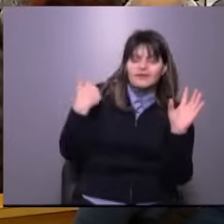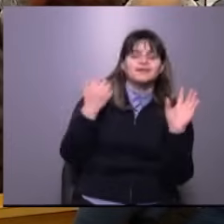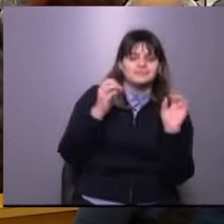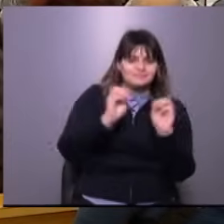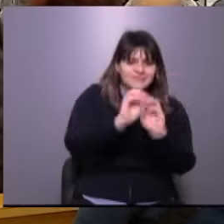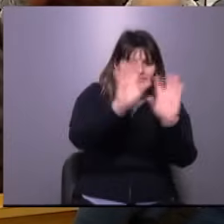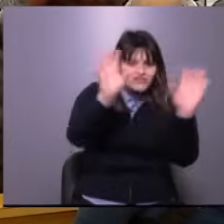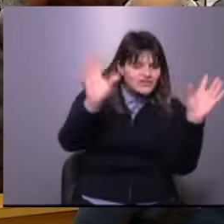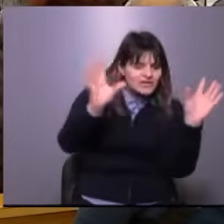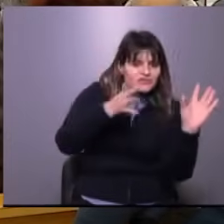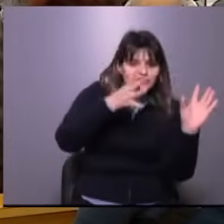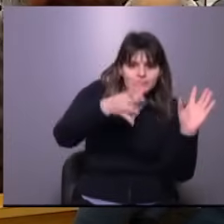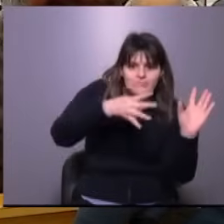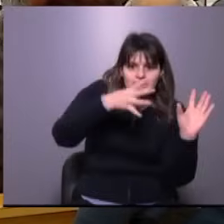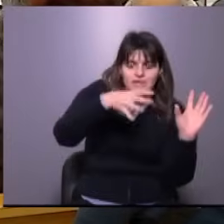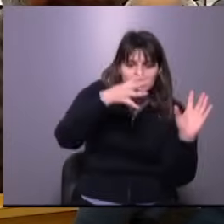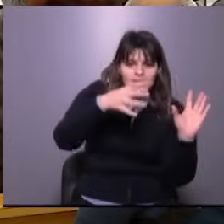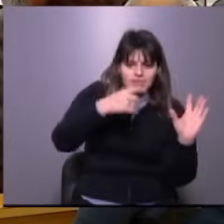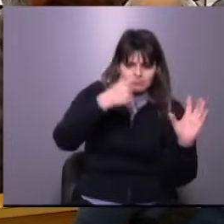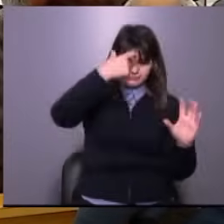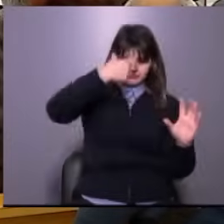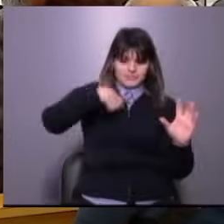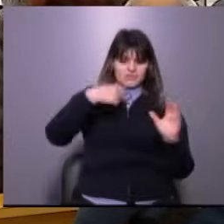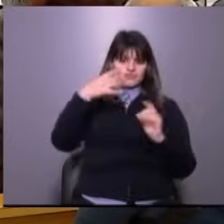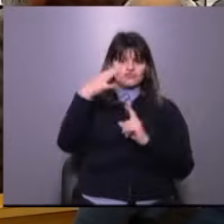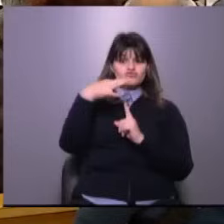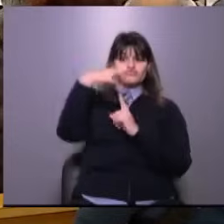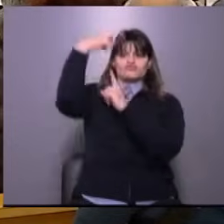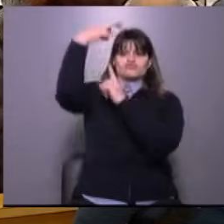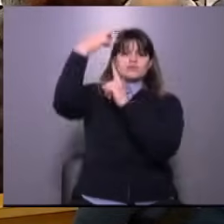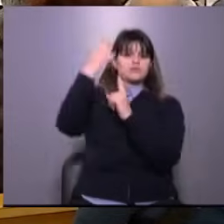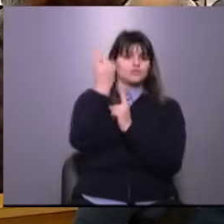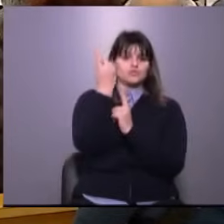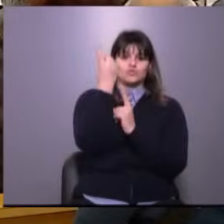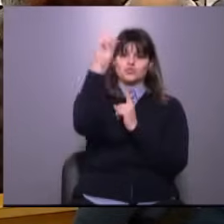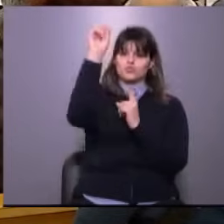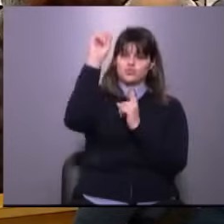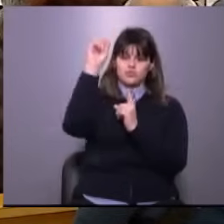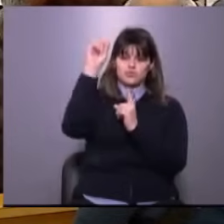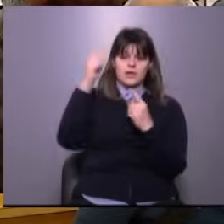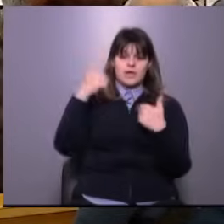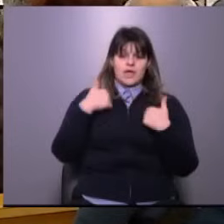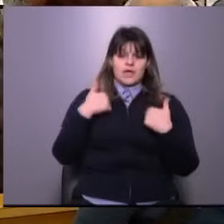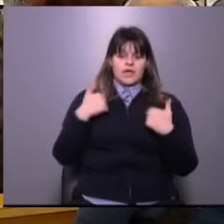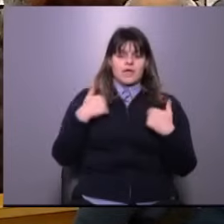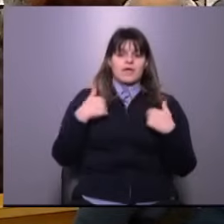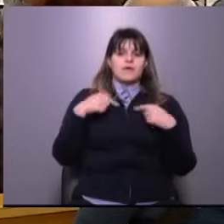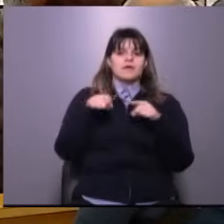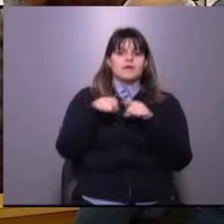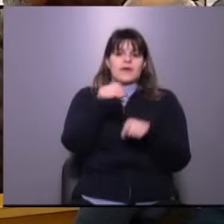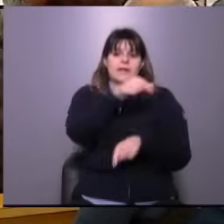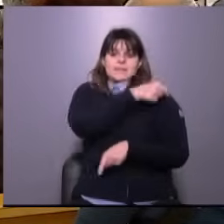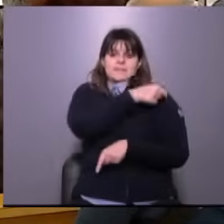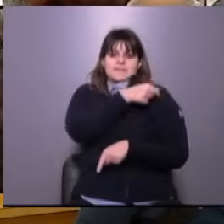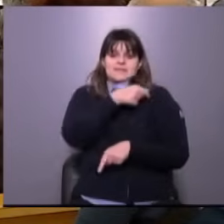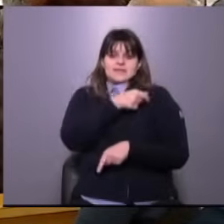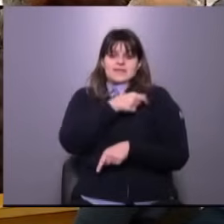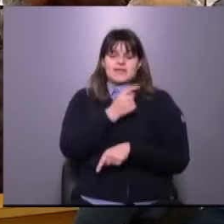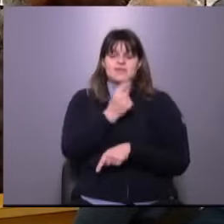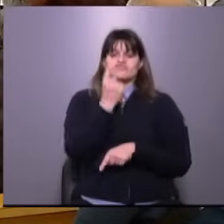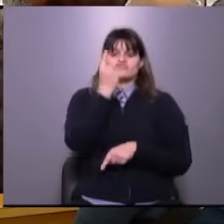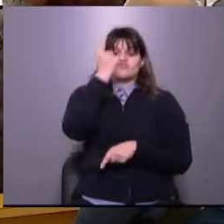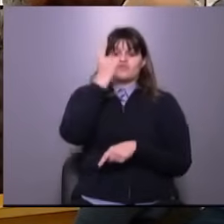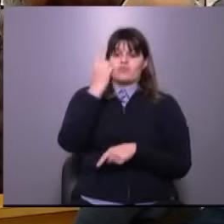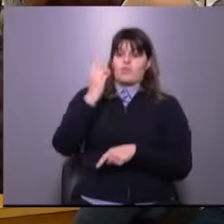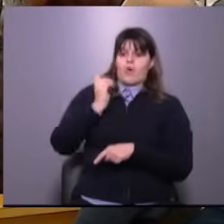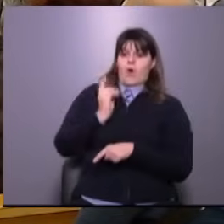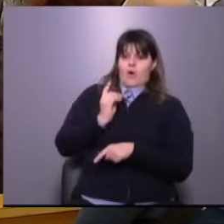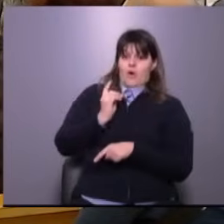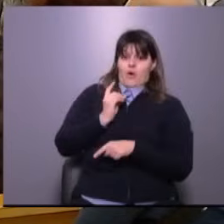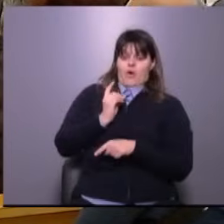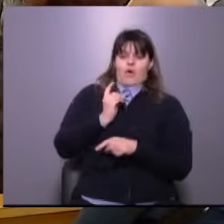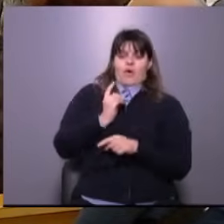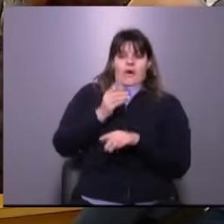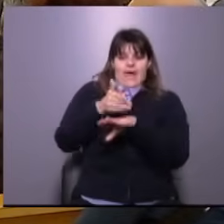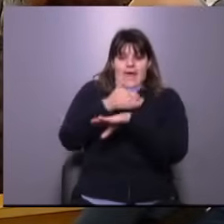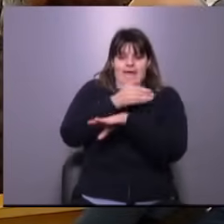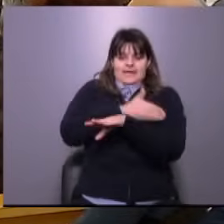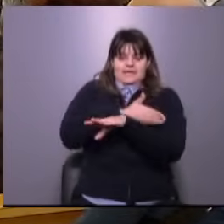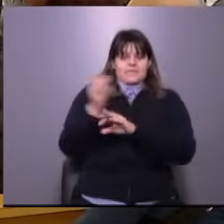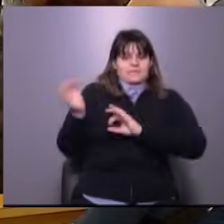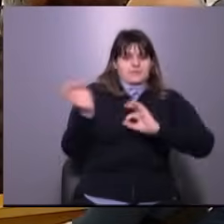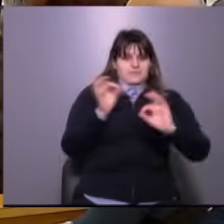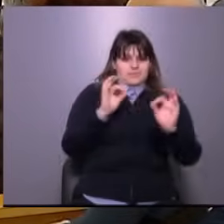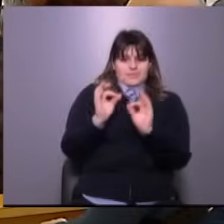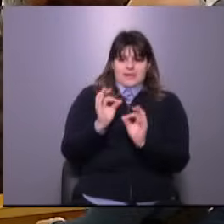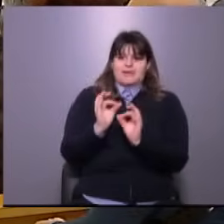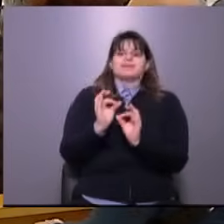dúvidas sobre a sua identidade. Por isso ele esclarece que não é um Messias. Ele é apenas a voz que